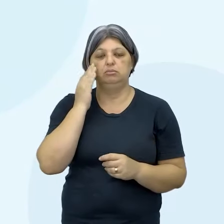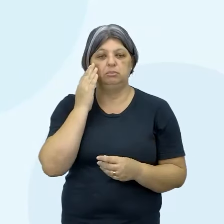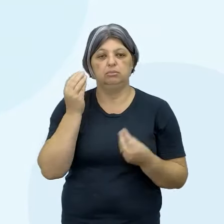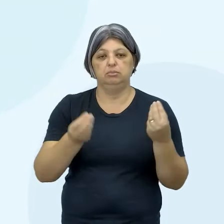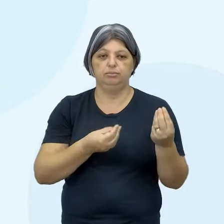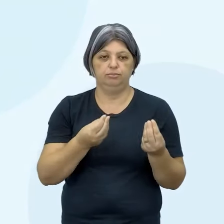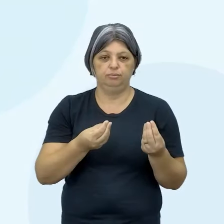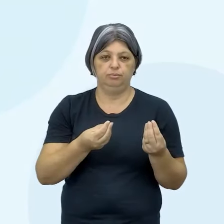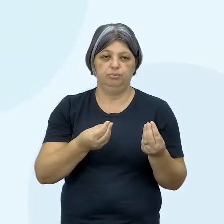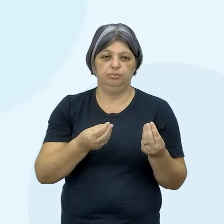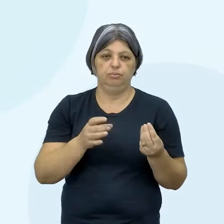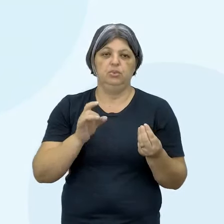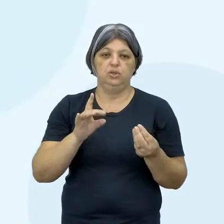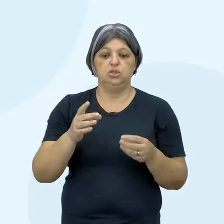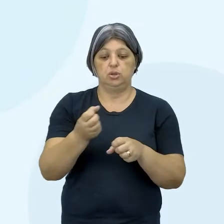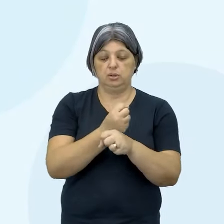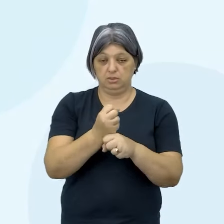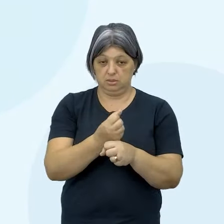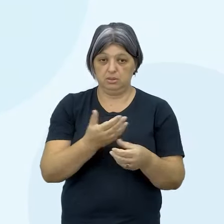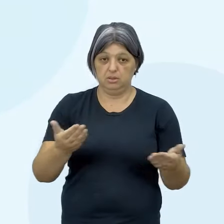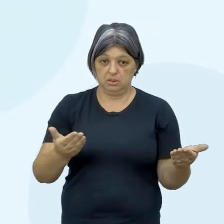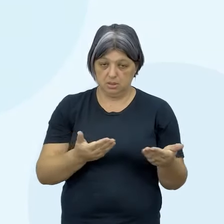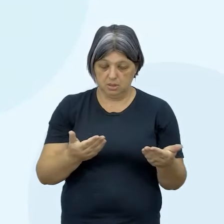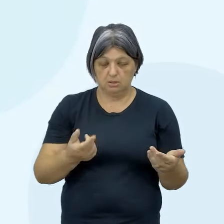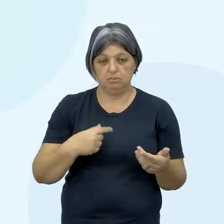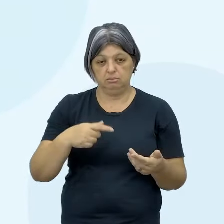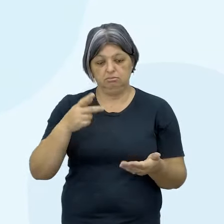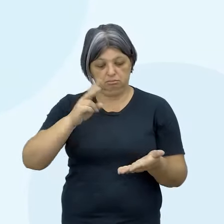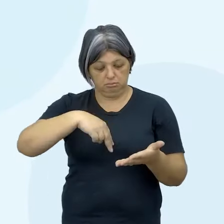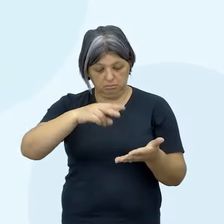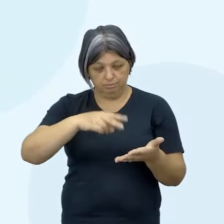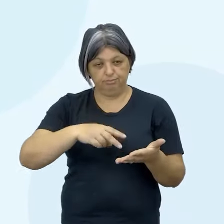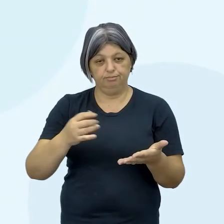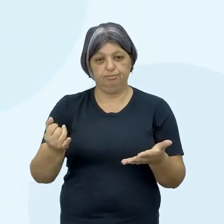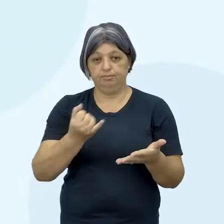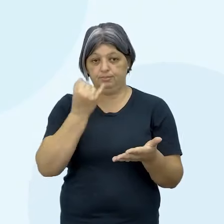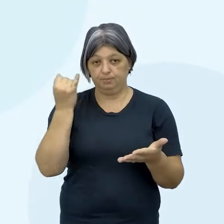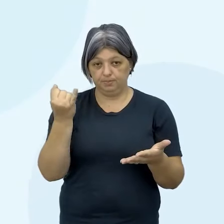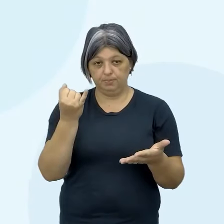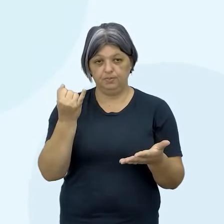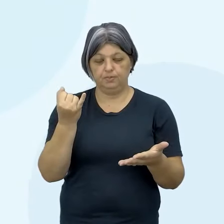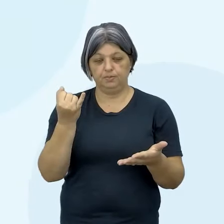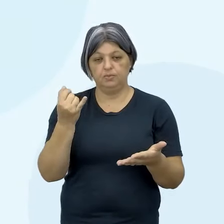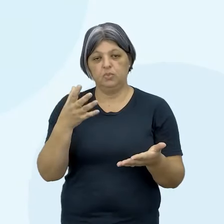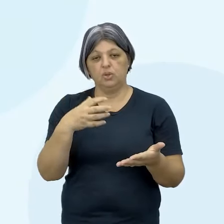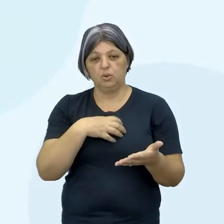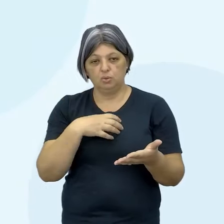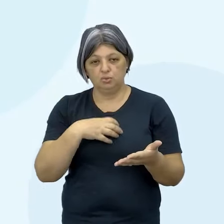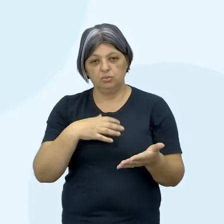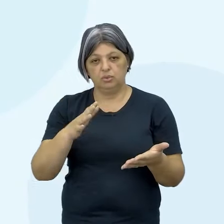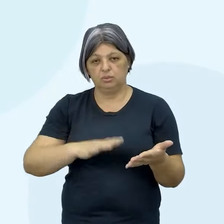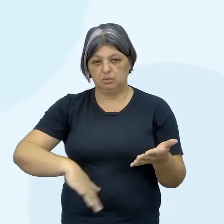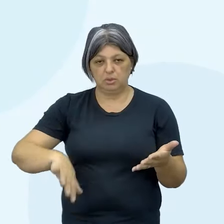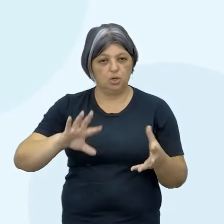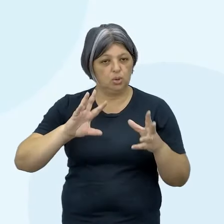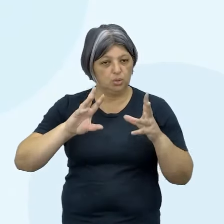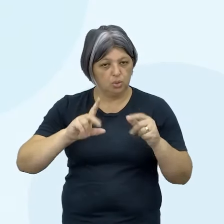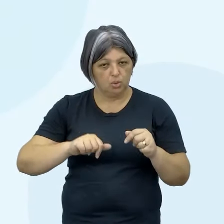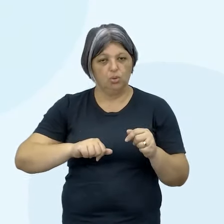o ensino médio somente esse ano, então vale a pena dar uma lida. Fala de uma maneira geral de todos os